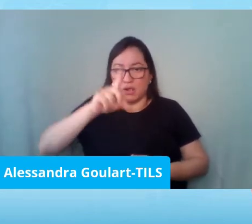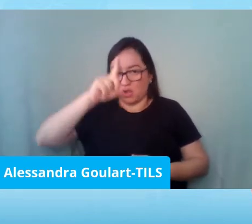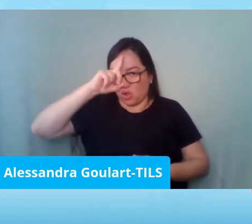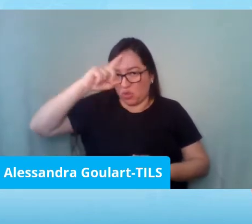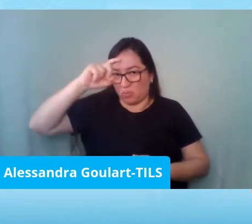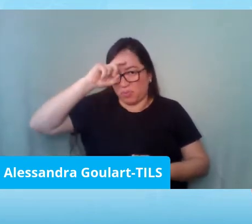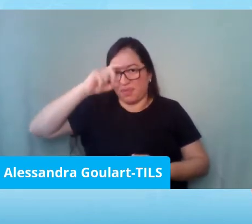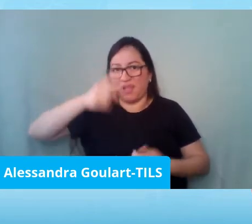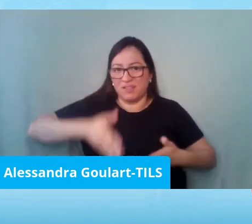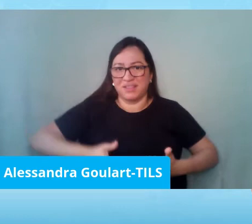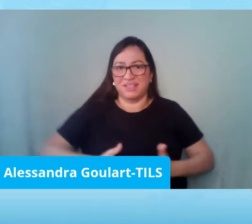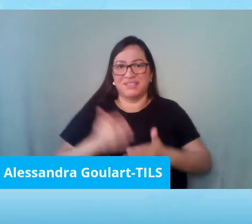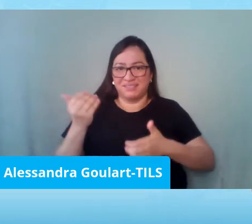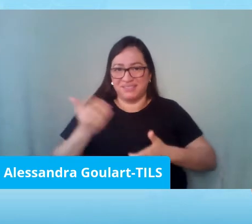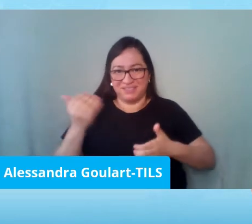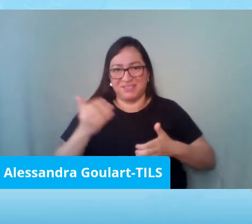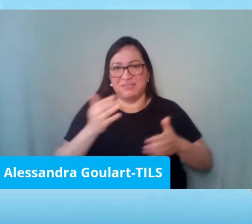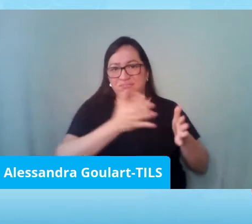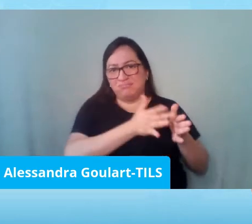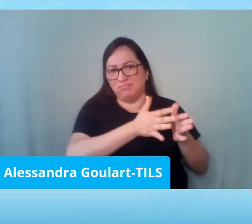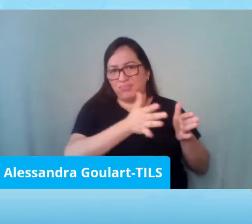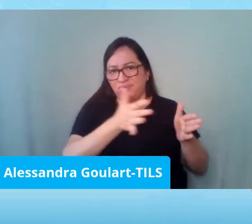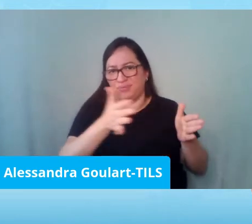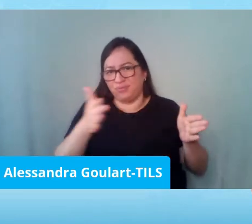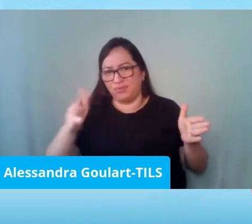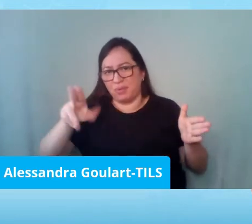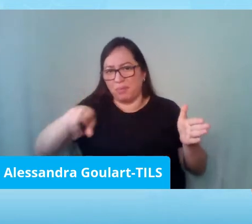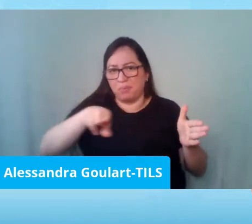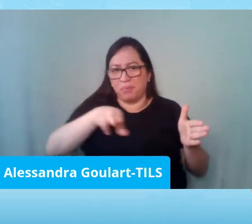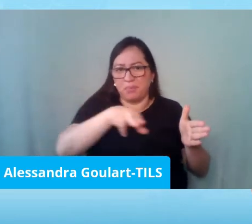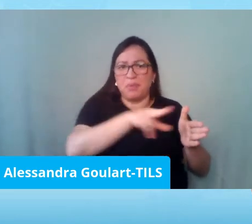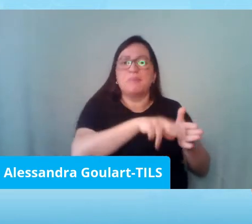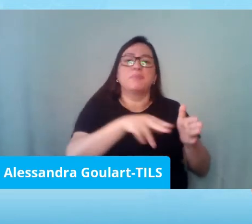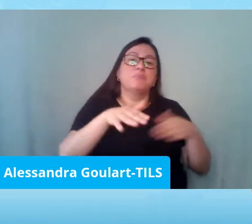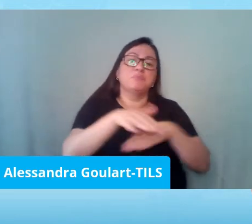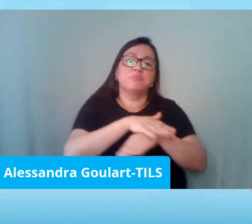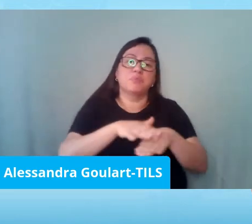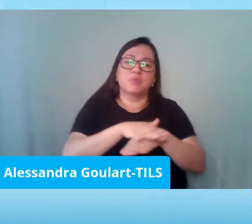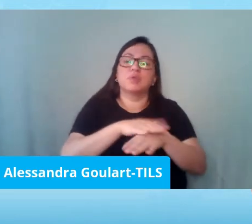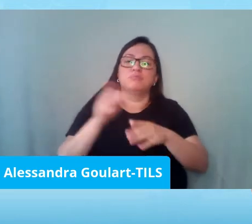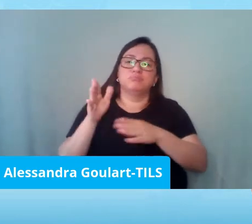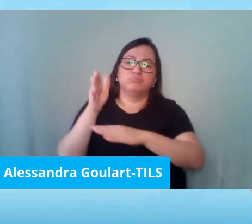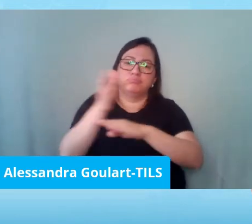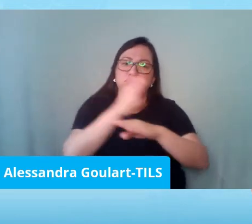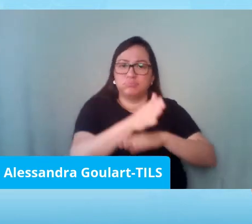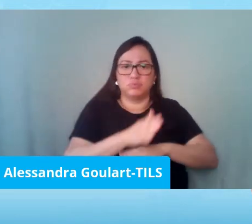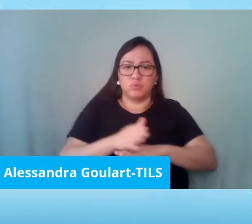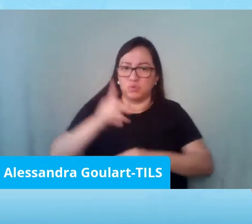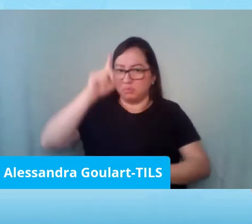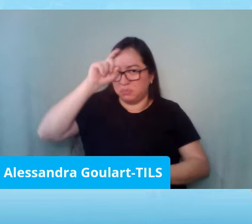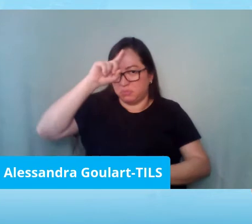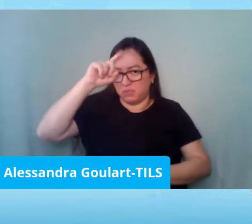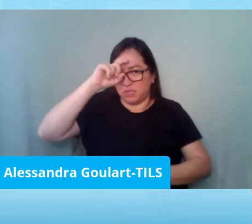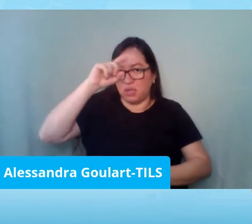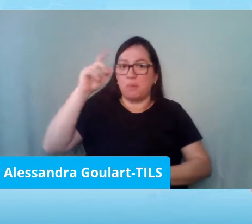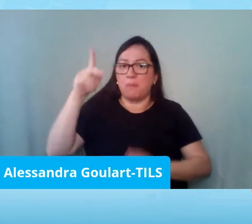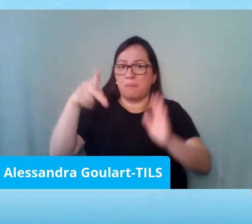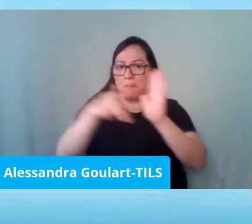que tinham ganhado bebê em 266 hospitais do Brasil. E um dado me chama muito a atenção,